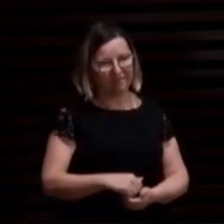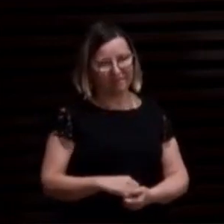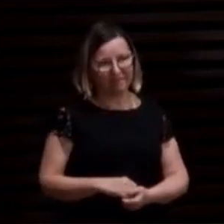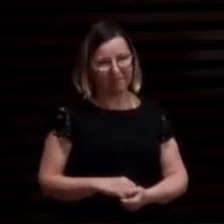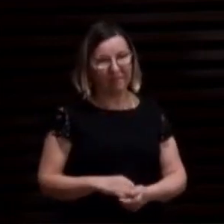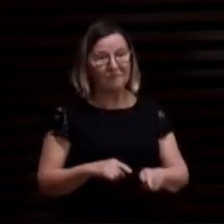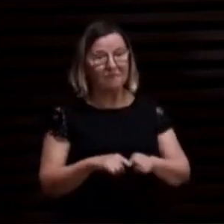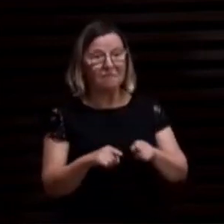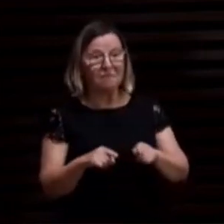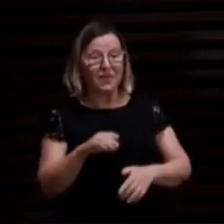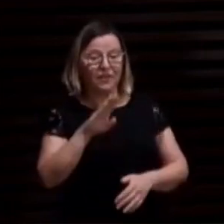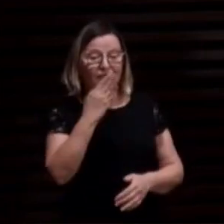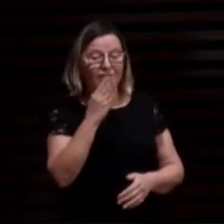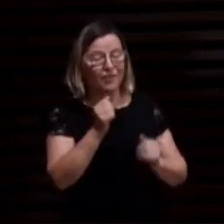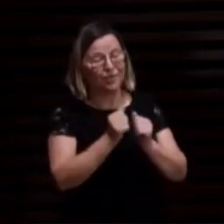Mas ele traiu Jesus.